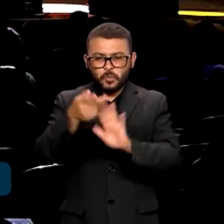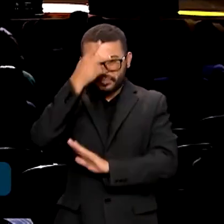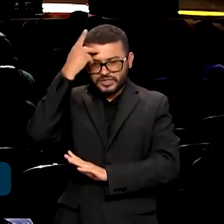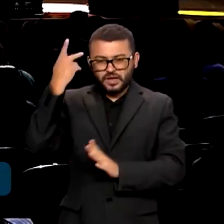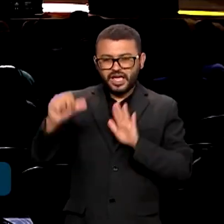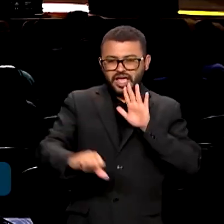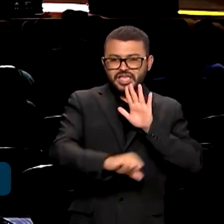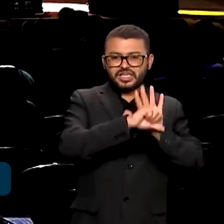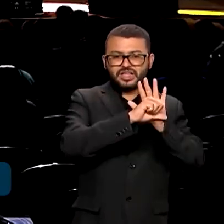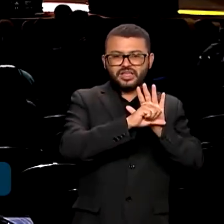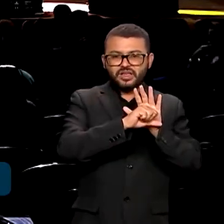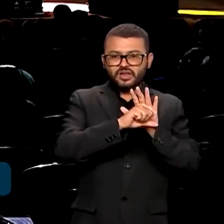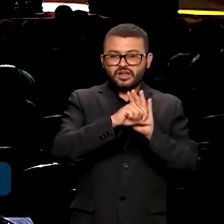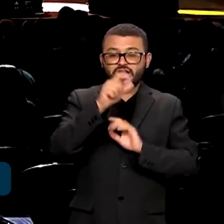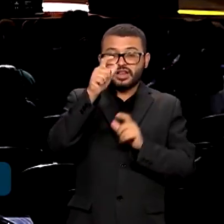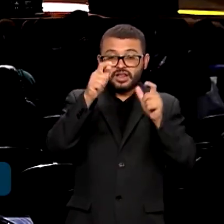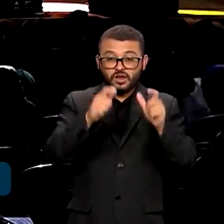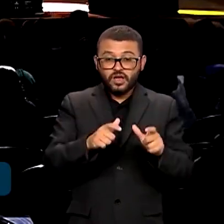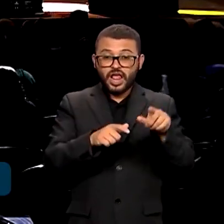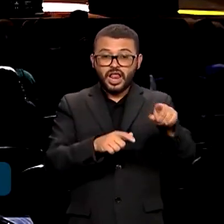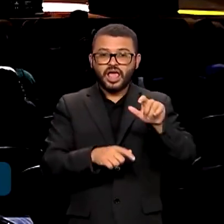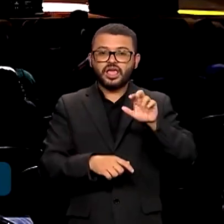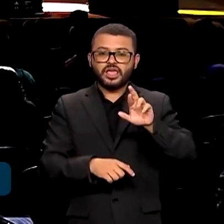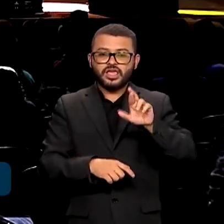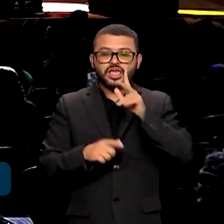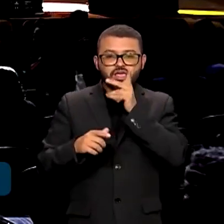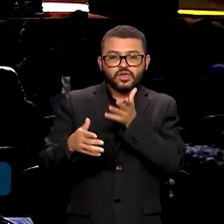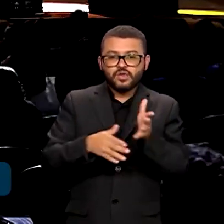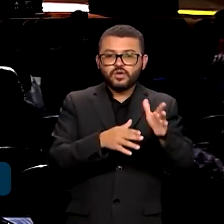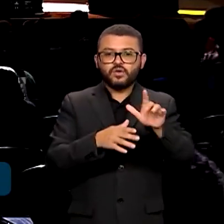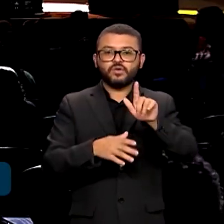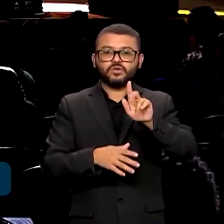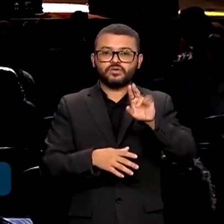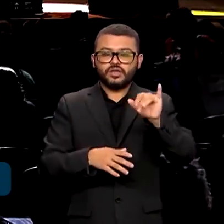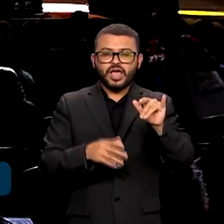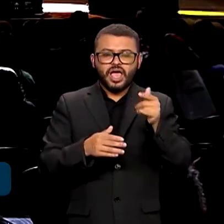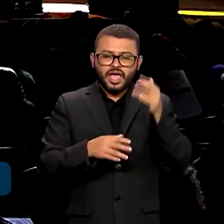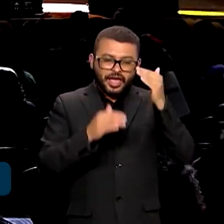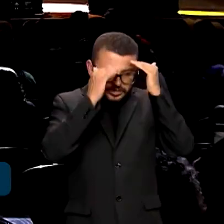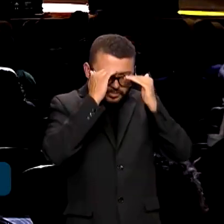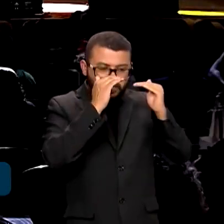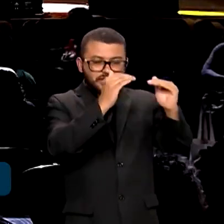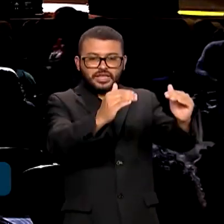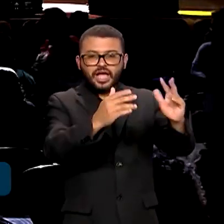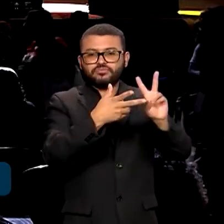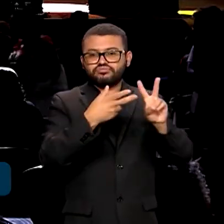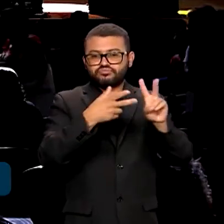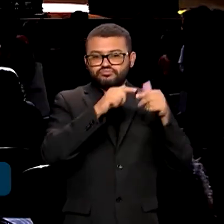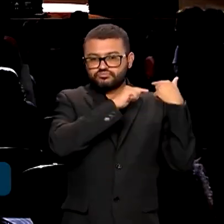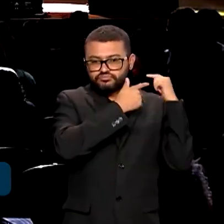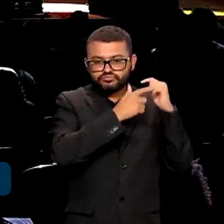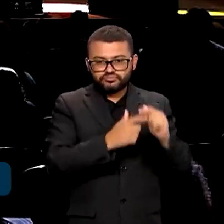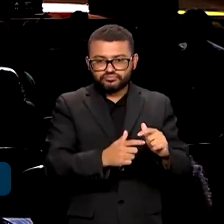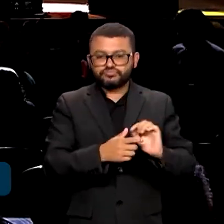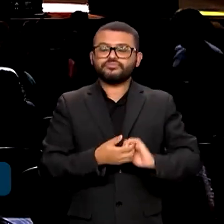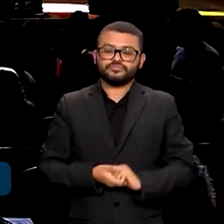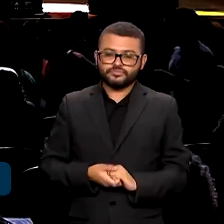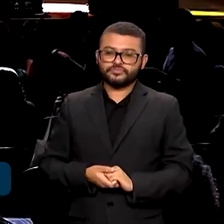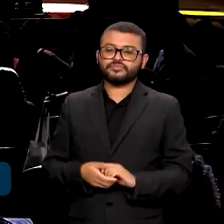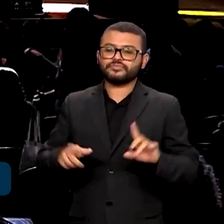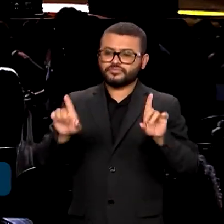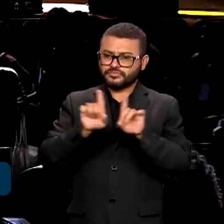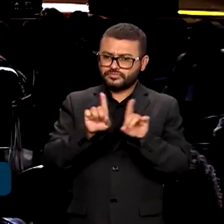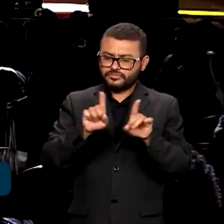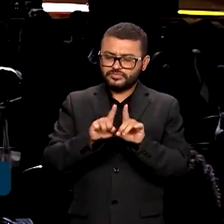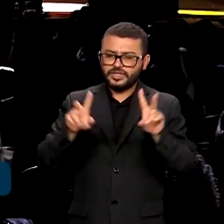que foi a do Alto Rio Guaná, respeitando os povos originários. E aqui estão